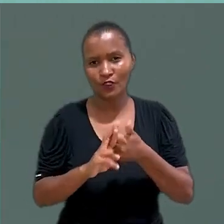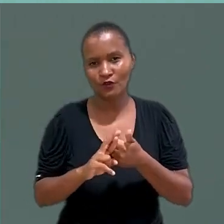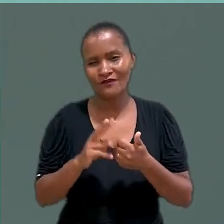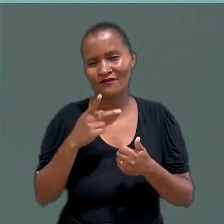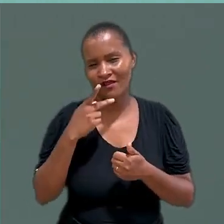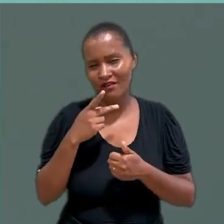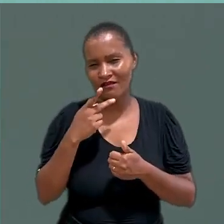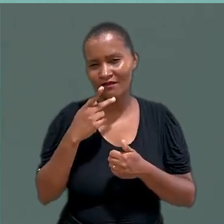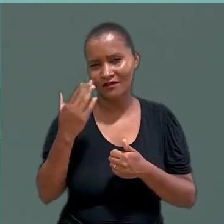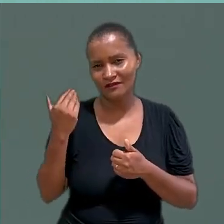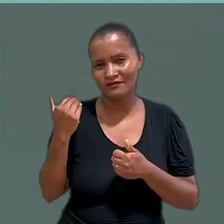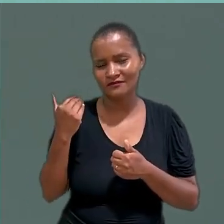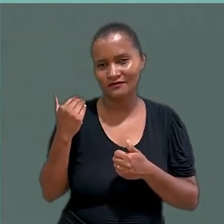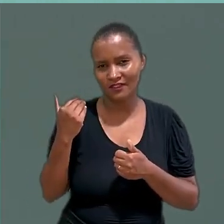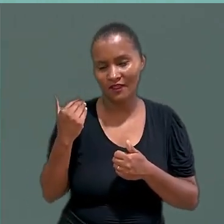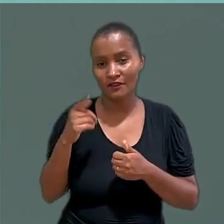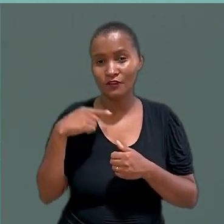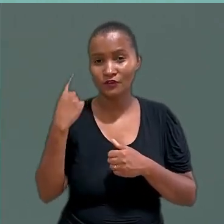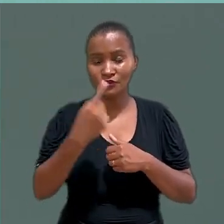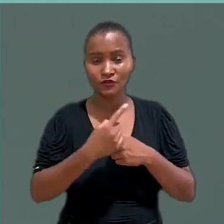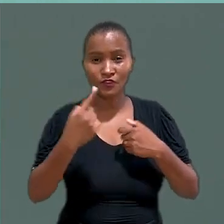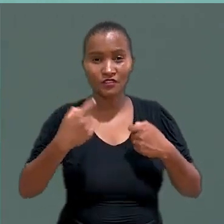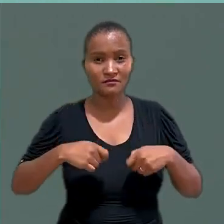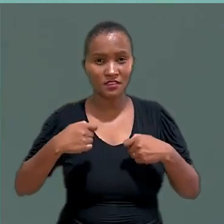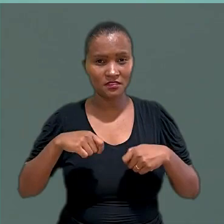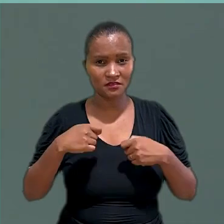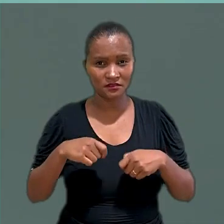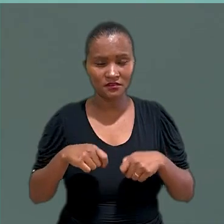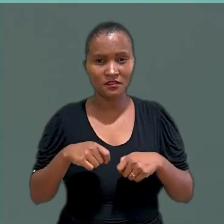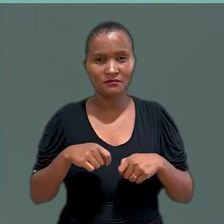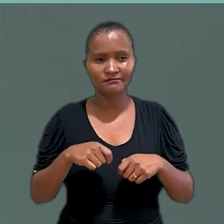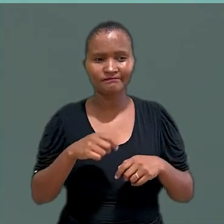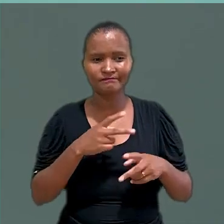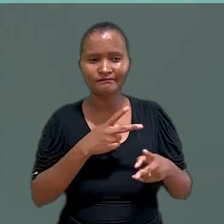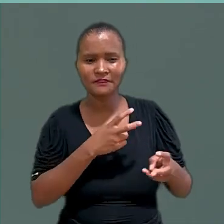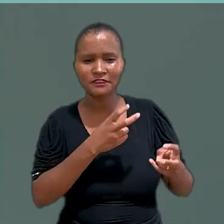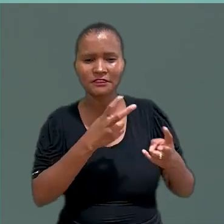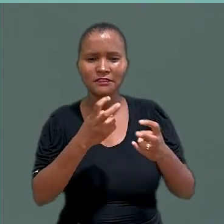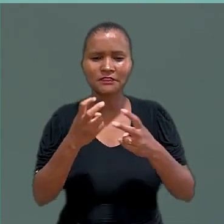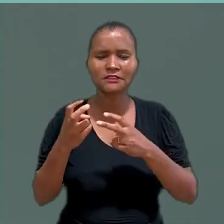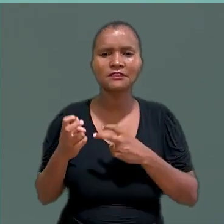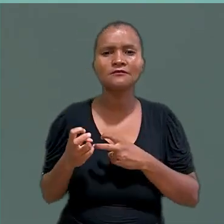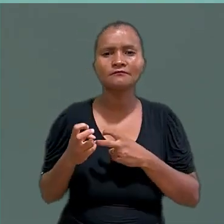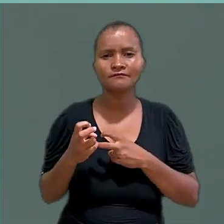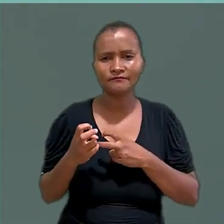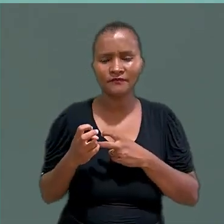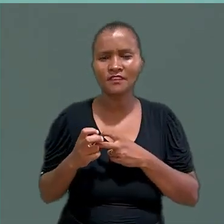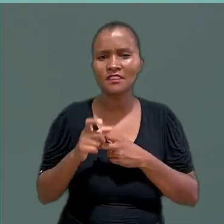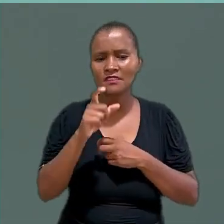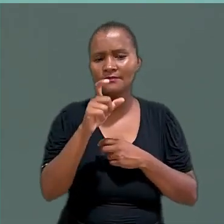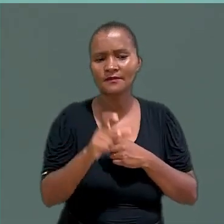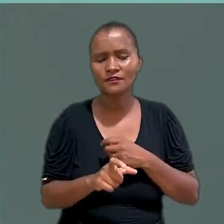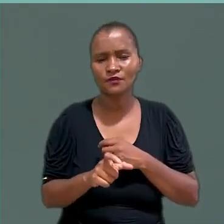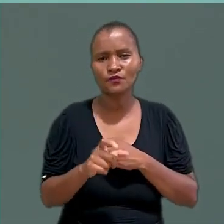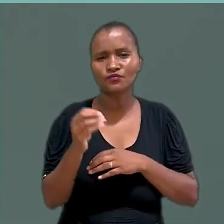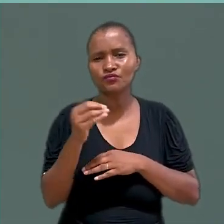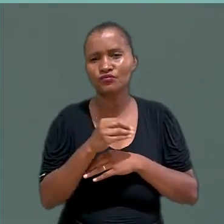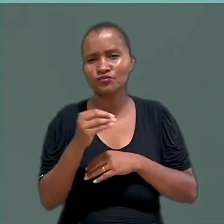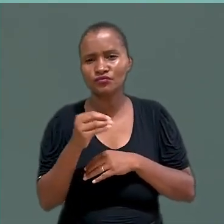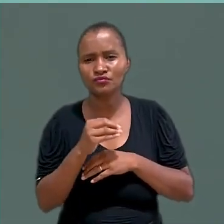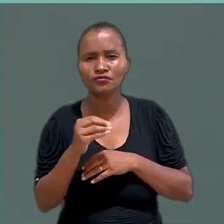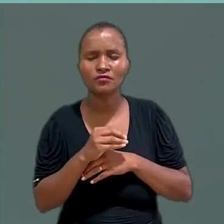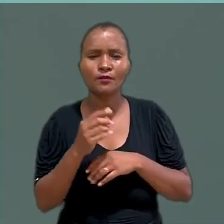procurador dizia com absoluta propriedade. Nós precisamos identificar essa pessoa que está nessa condição